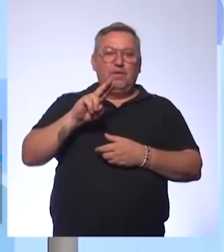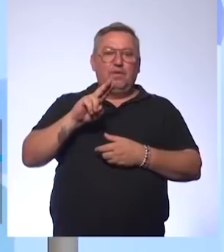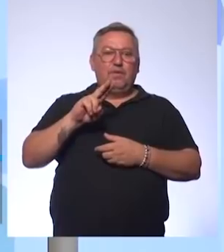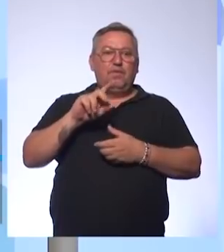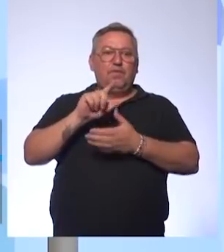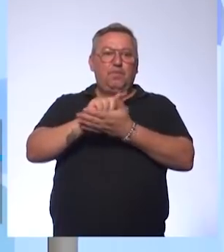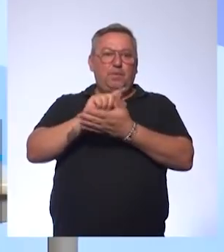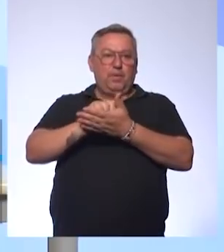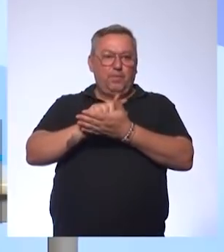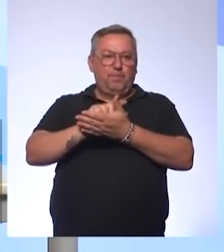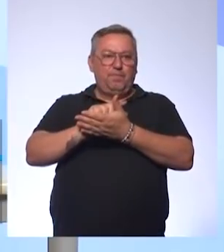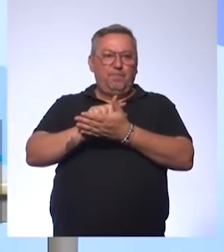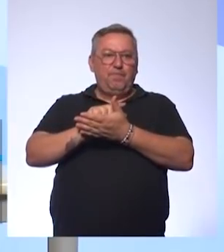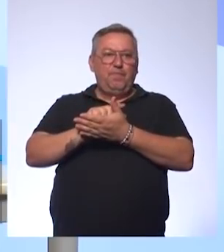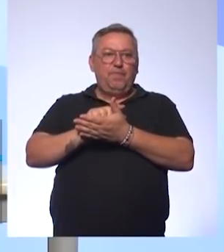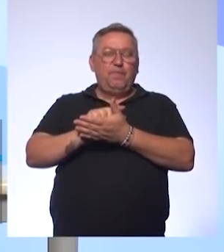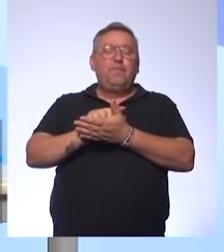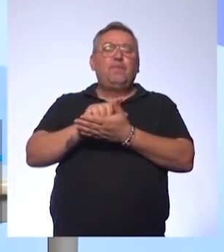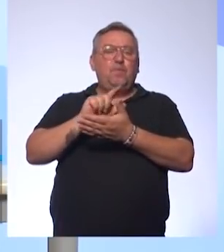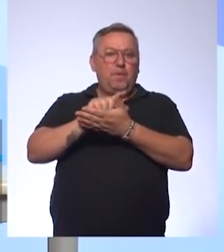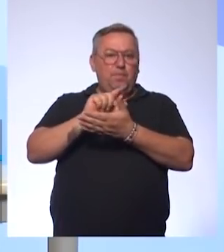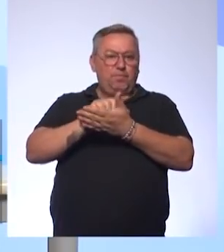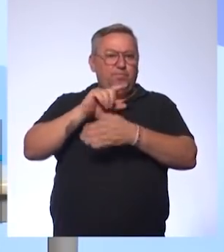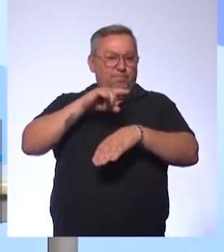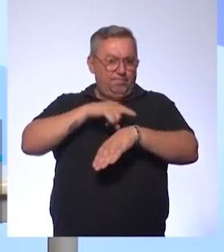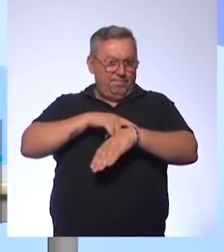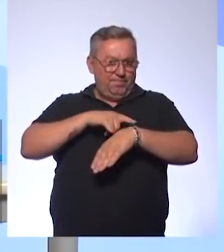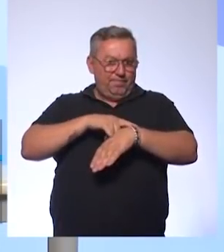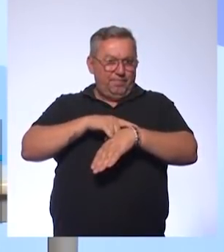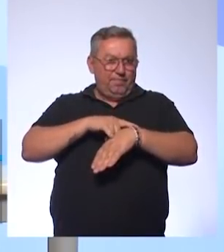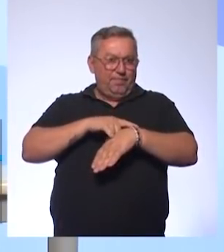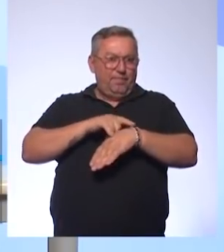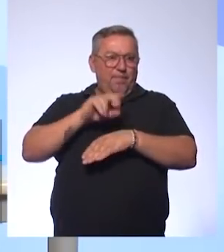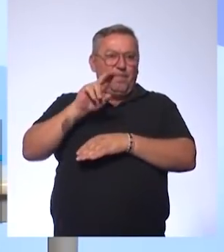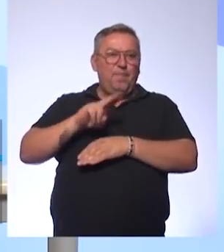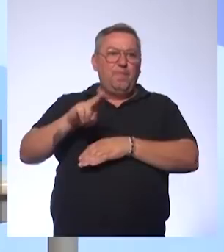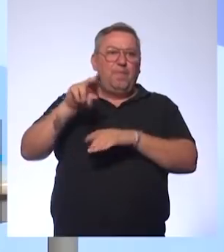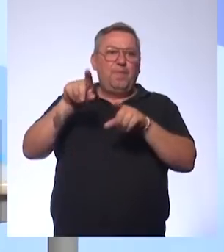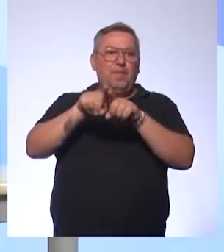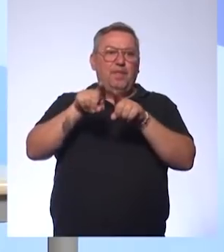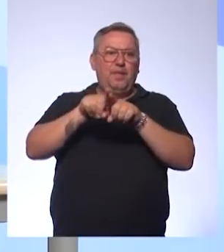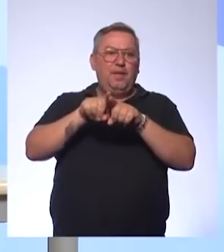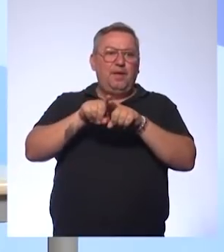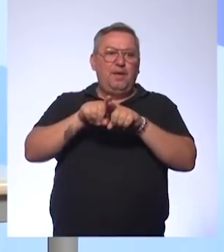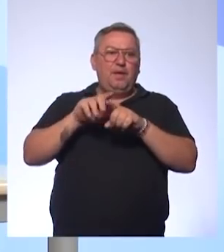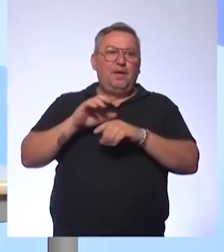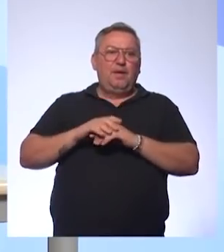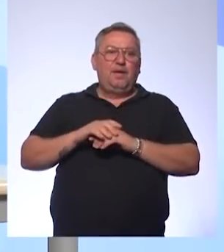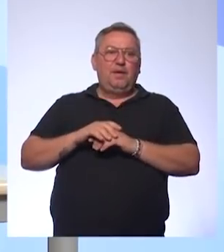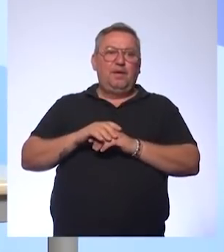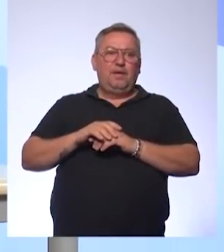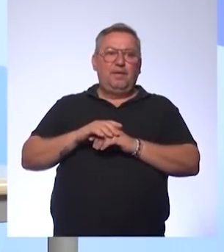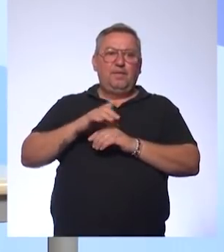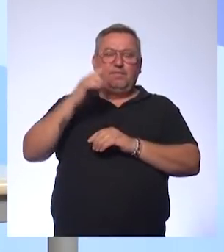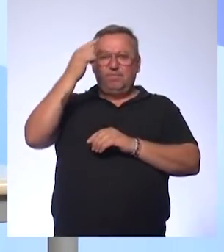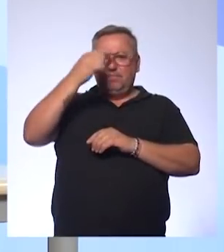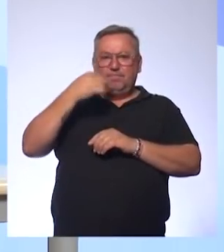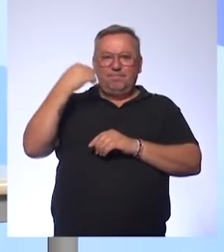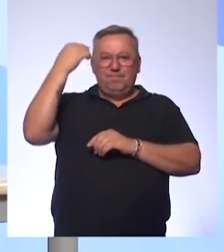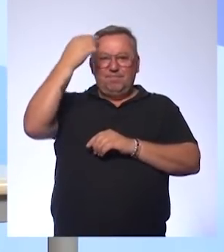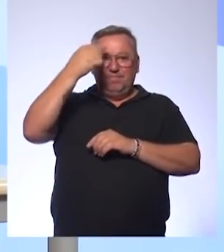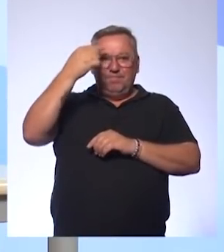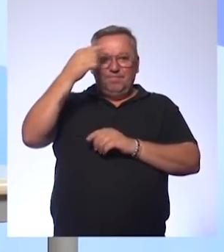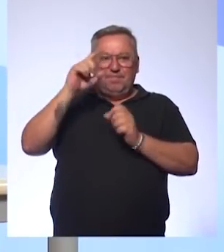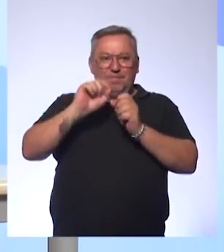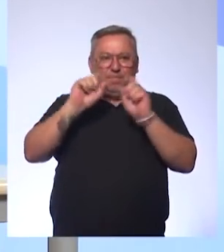de papel higiênico. A gente vai usar também aqui a cabeça de um bonequinho.